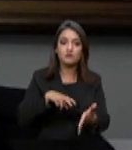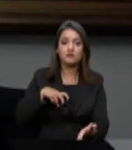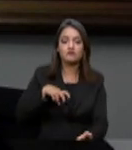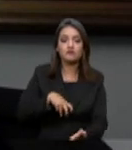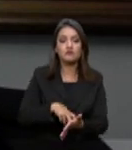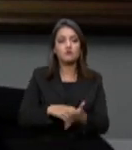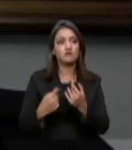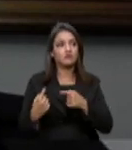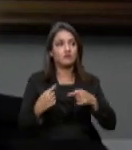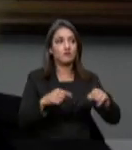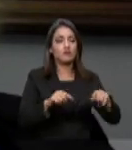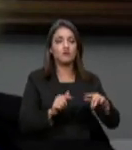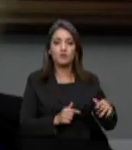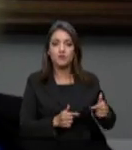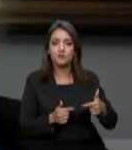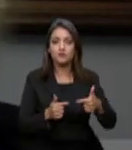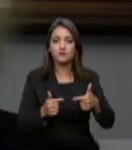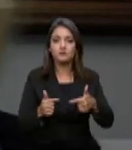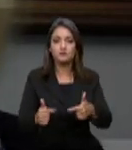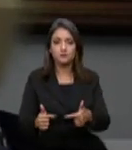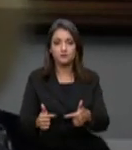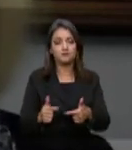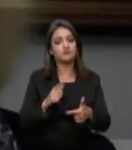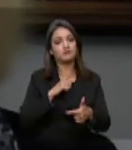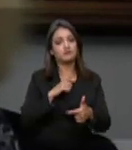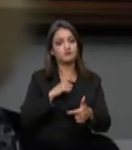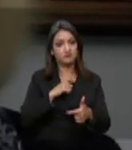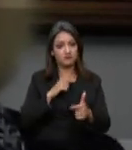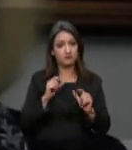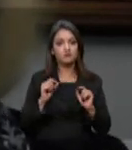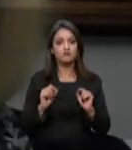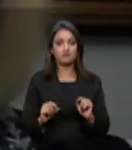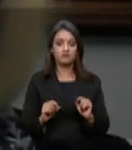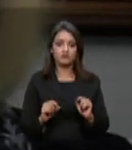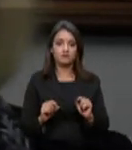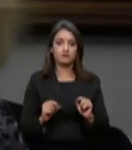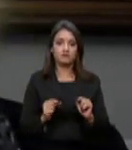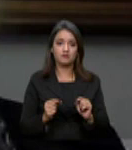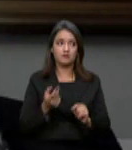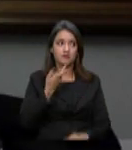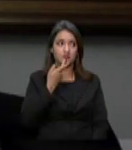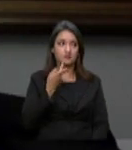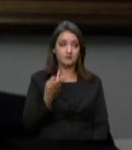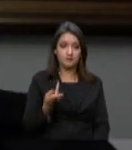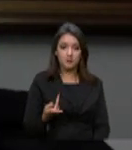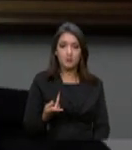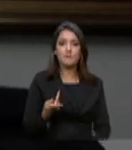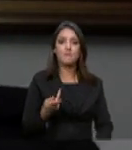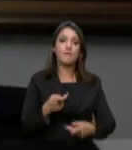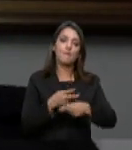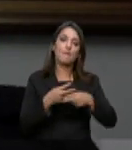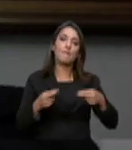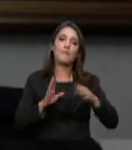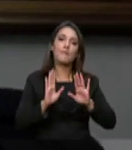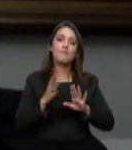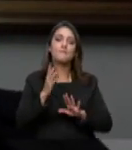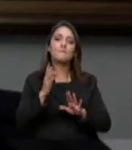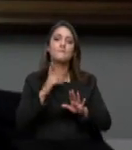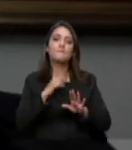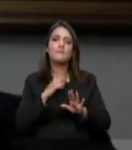contra atos comunicativos enquanto legítima expressão daquilo que se convencionou